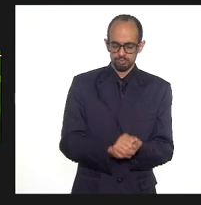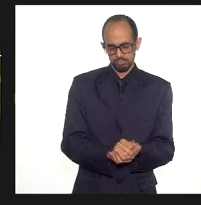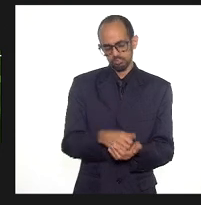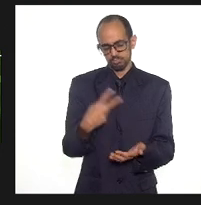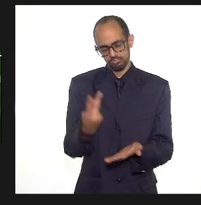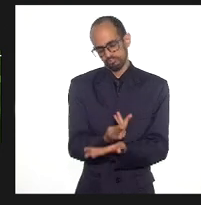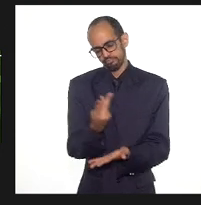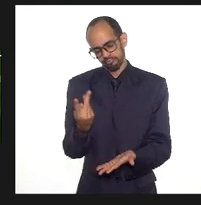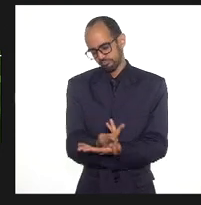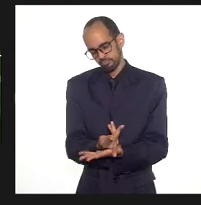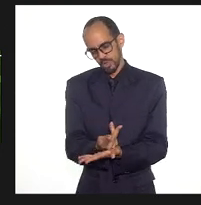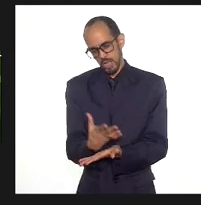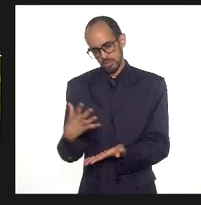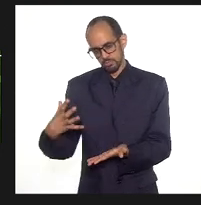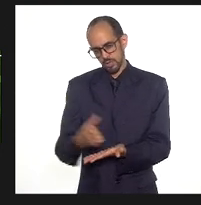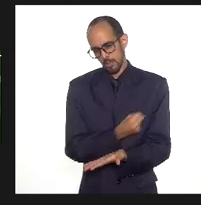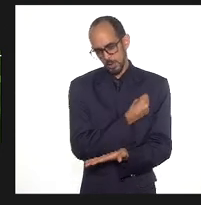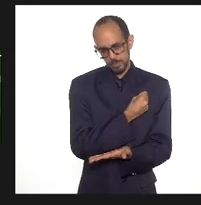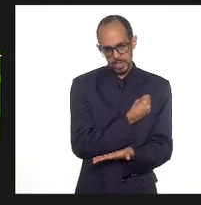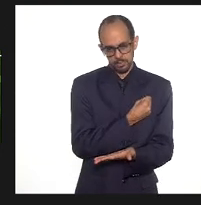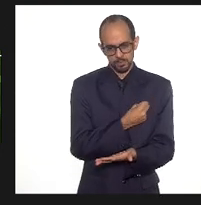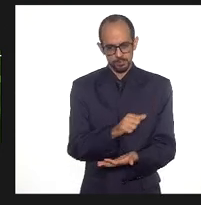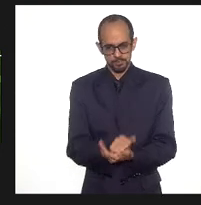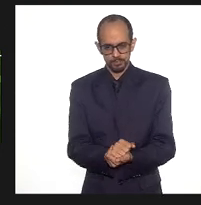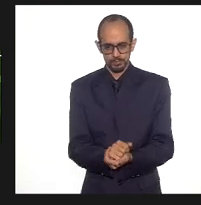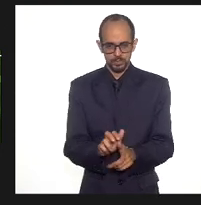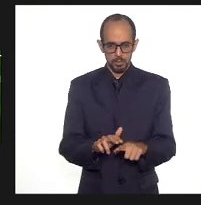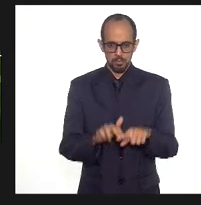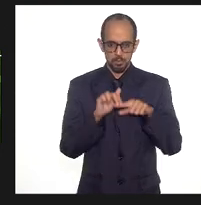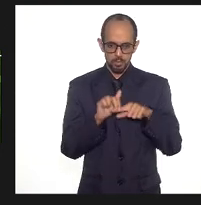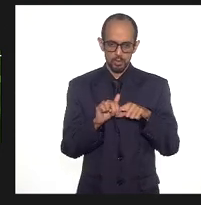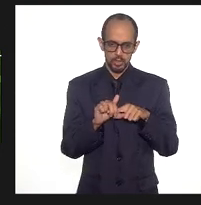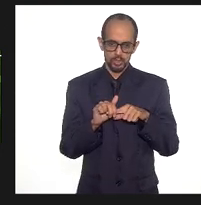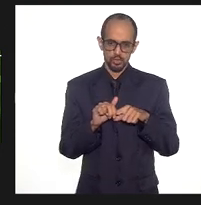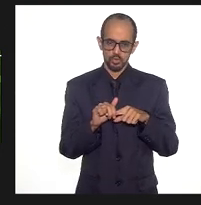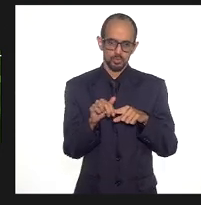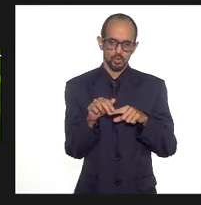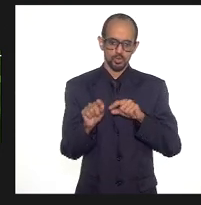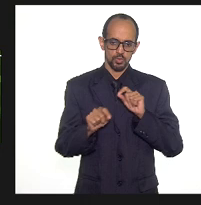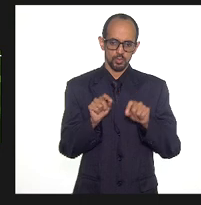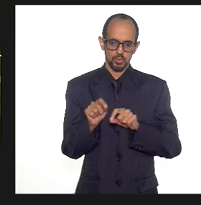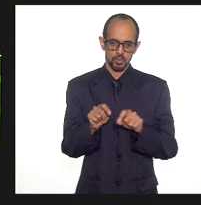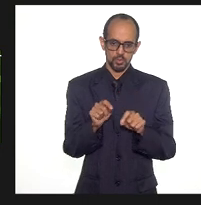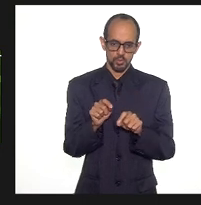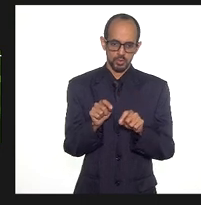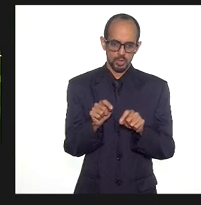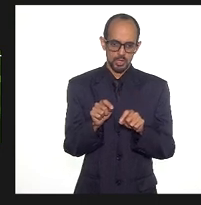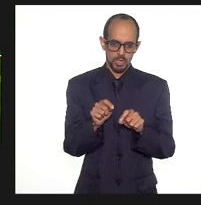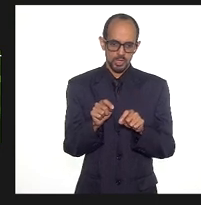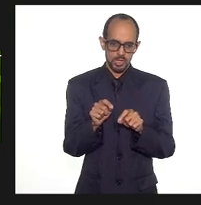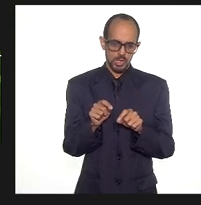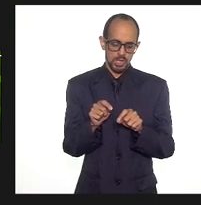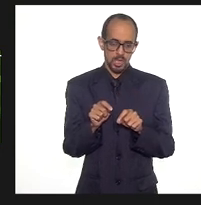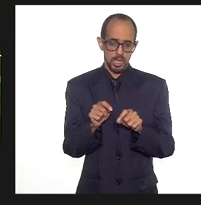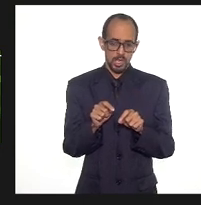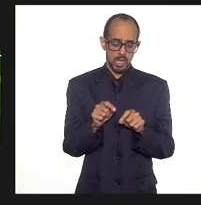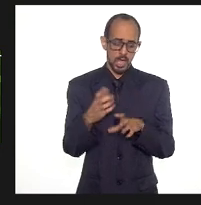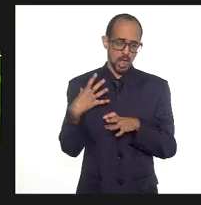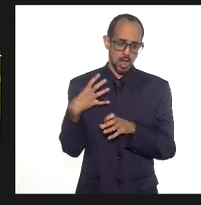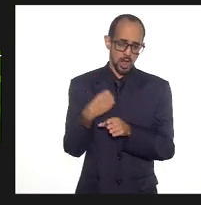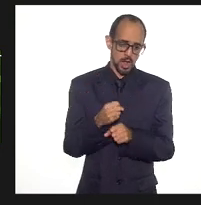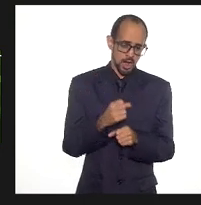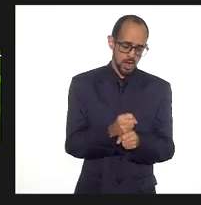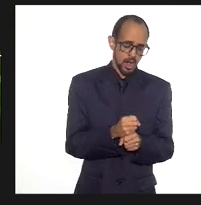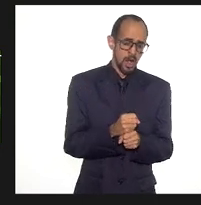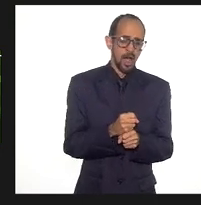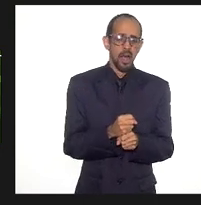indevidamente capitalizado. Então, isso, tratamento contábil, então, ele determinou a